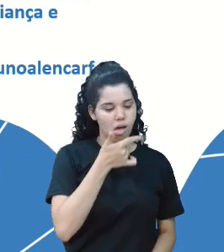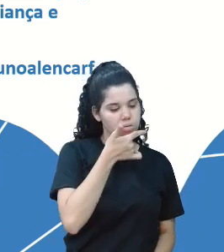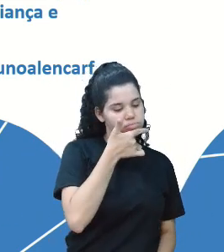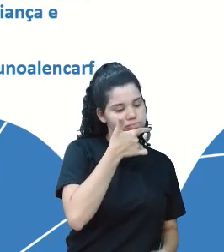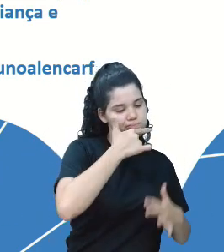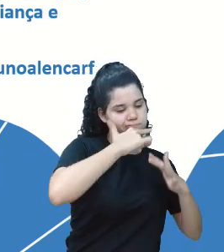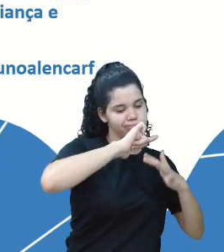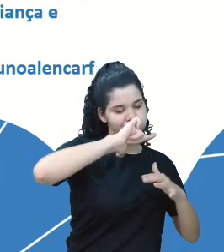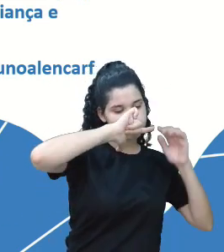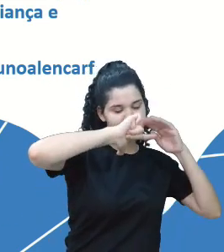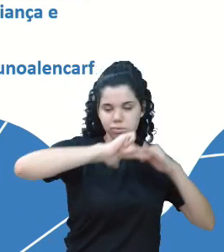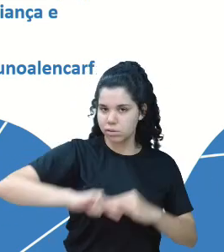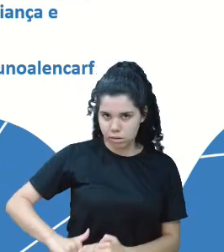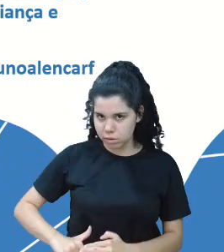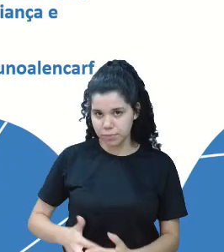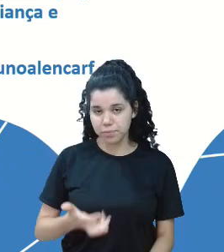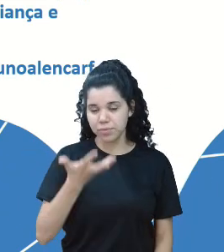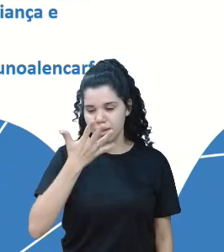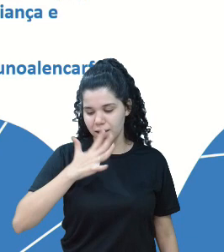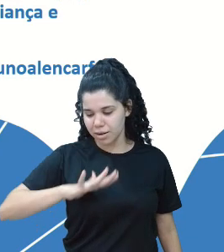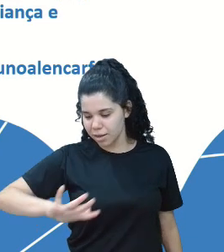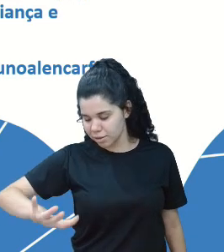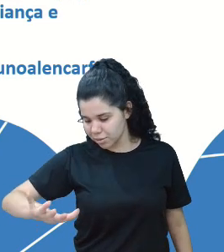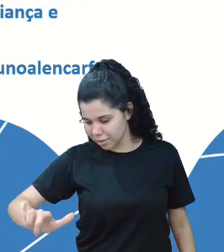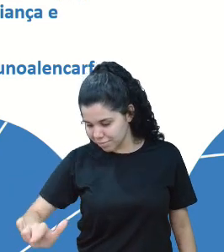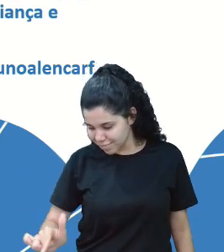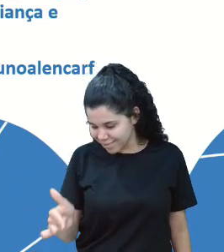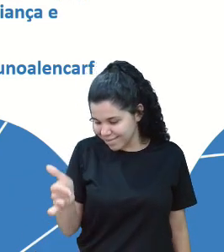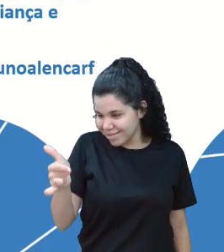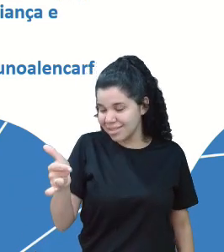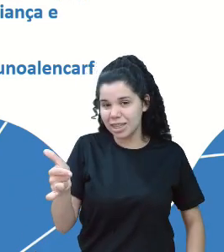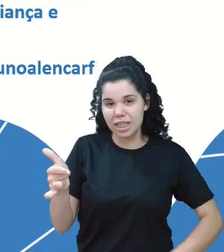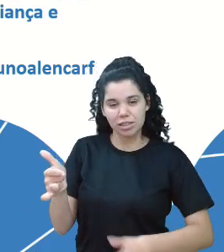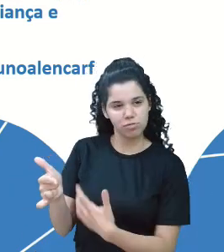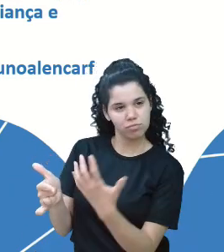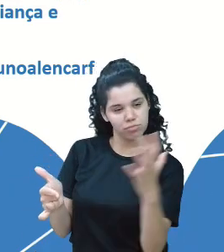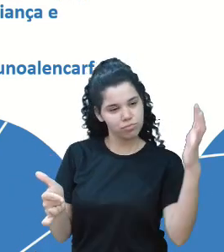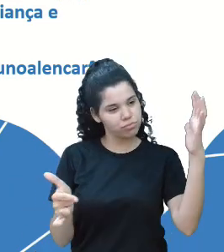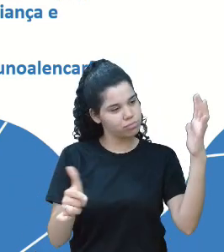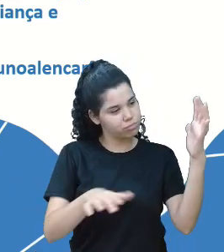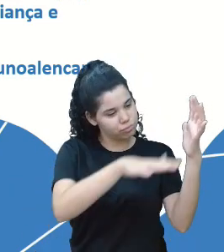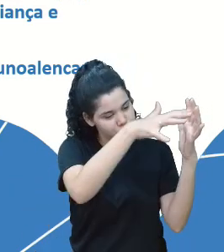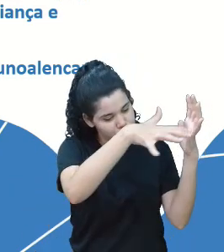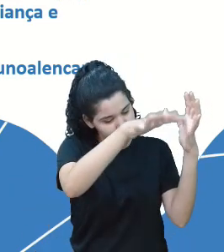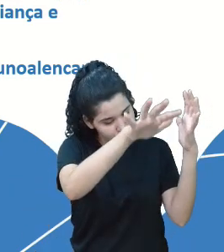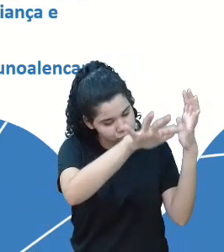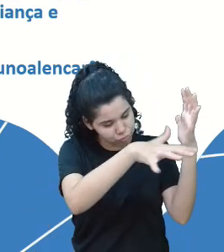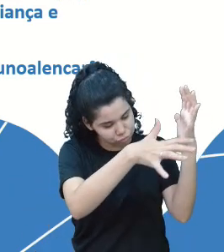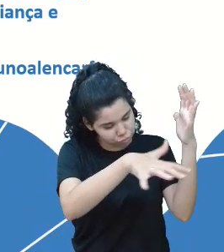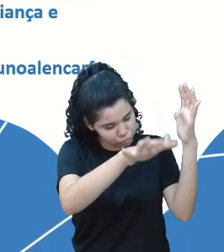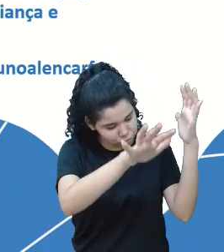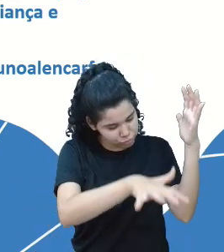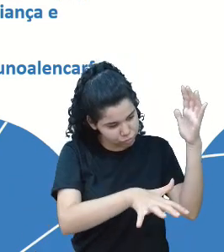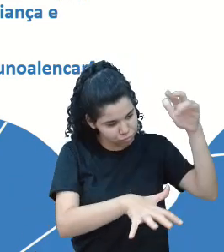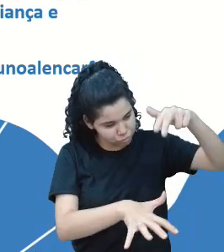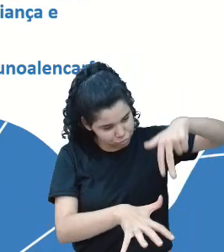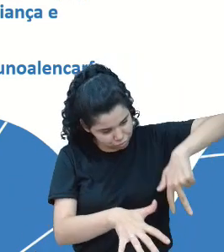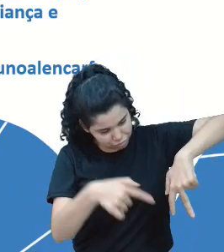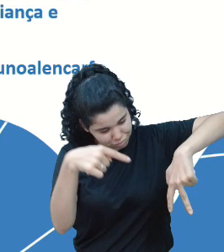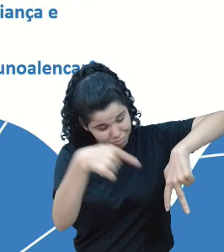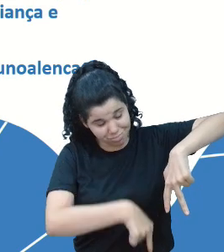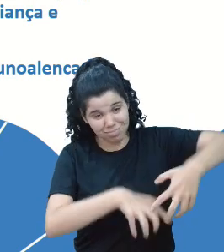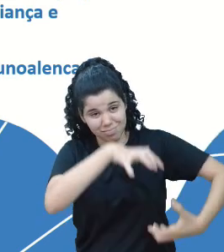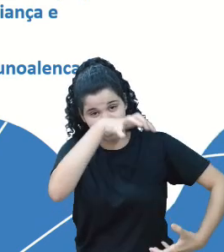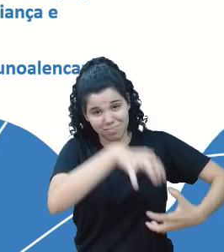tristeza. Aquela criança abre um sorriso quando vê a folha cair na cabeça do velhinho. Que bom que o velhinho ri